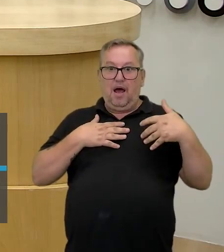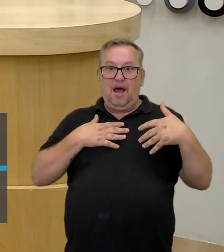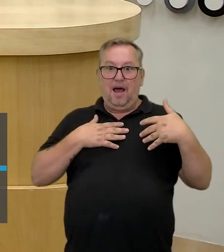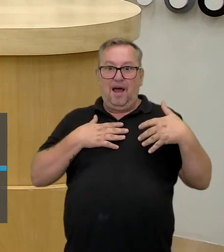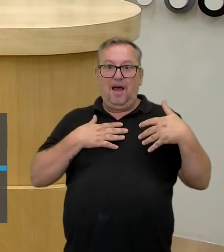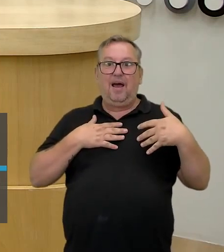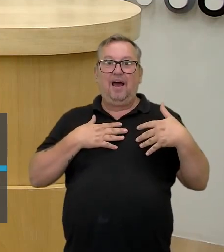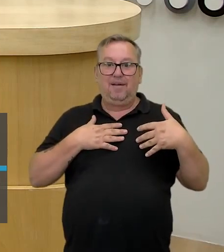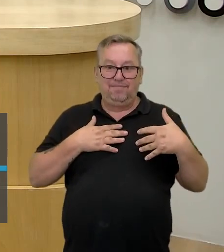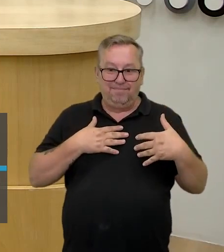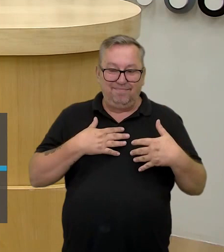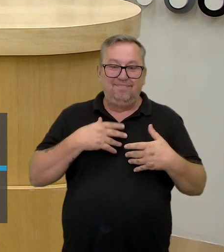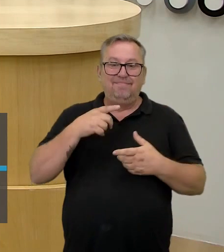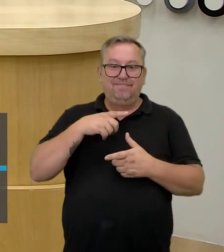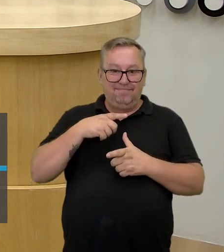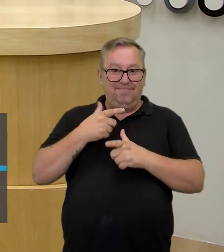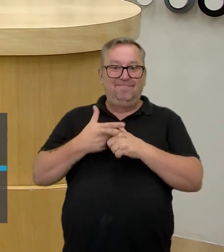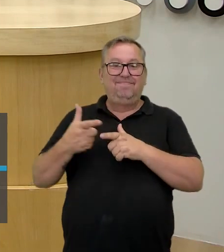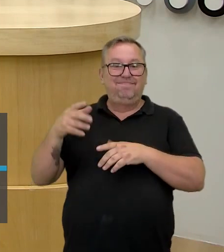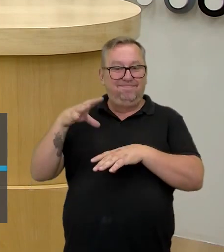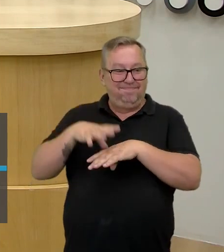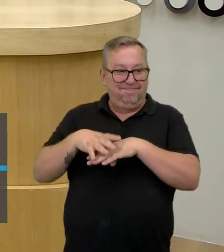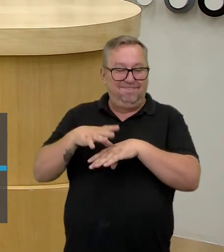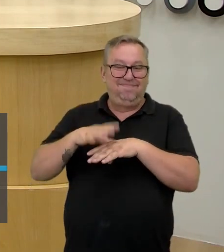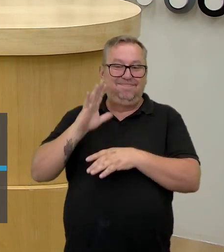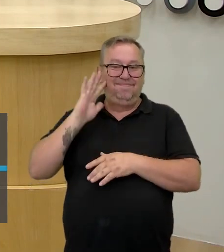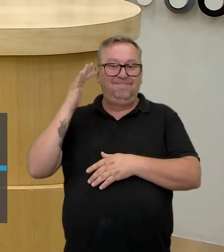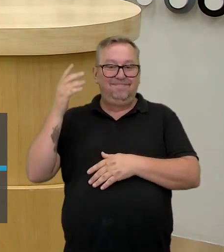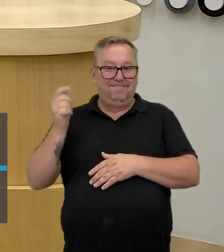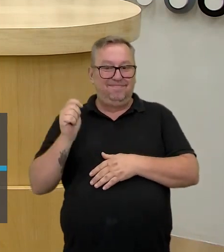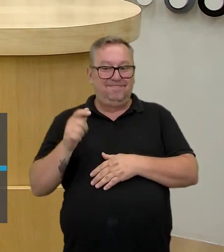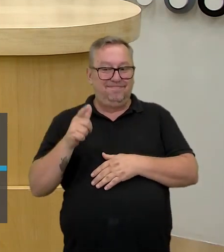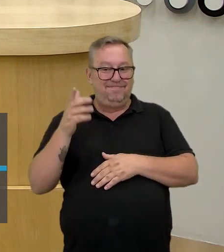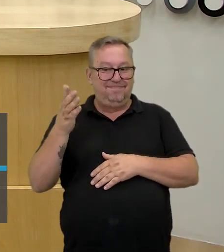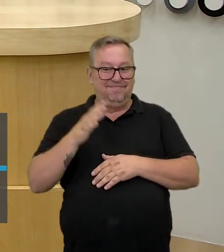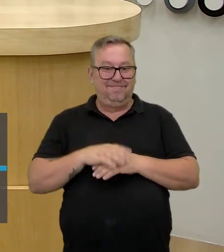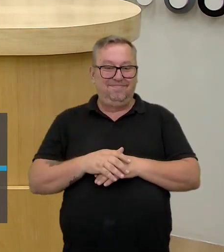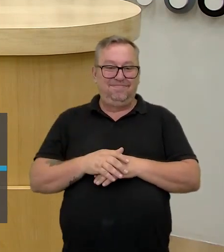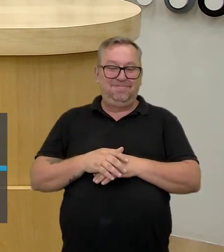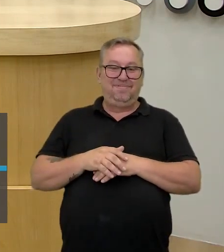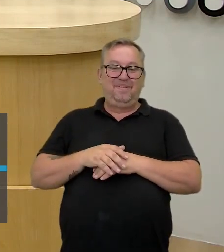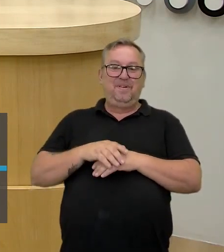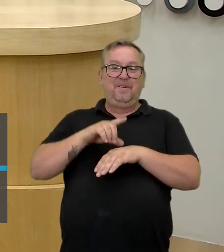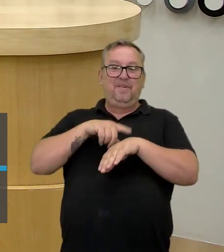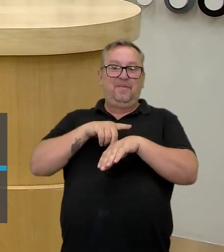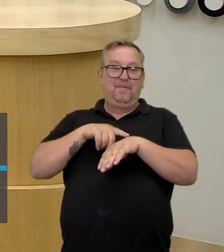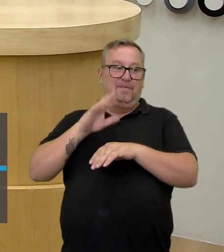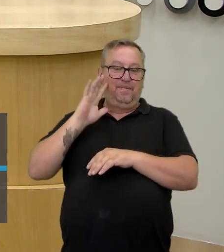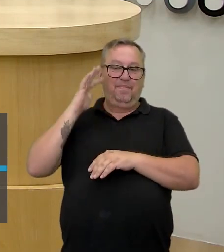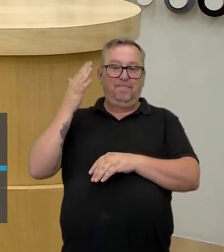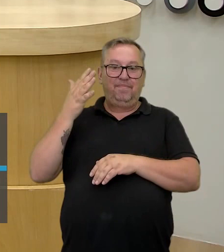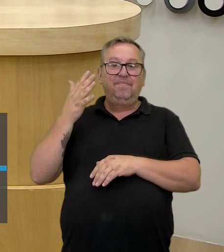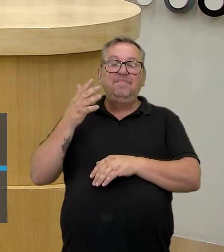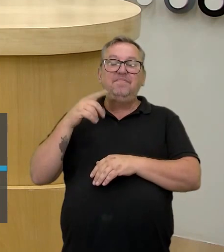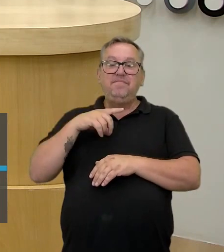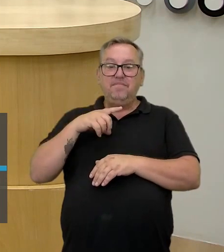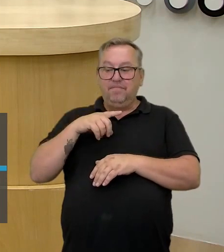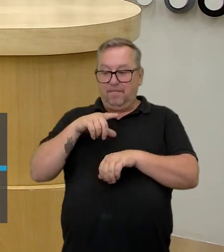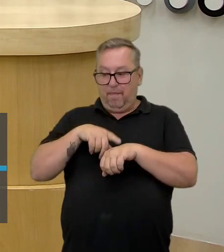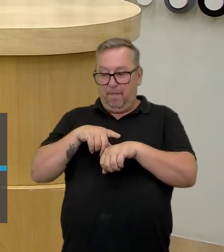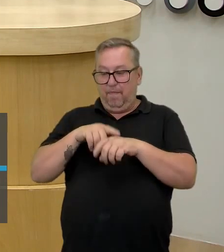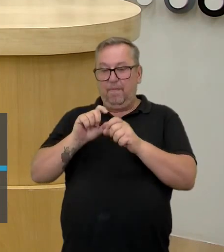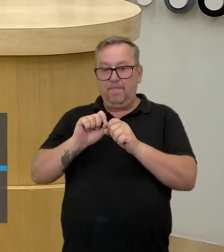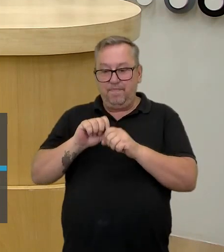Instintivamente você está resolvendo um problema matemático, está buscando solução para aquilo, né? Desde o momento que você se assusta com a conta até o momento que você paga.